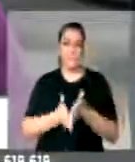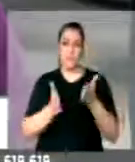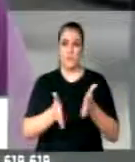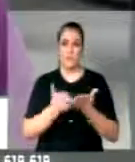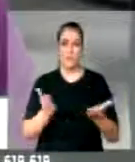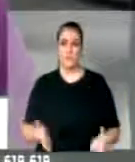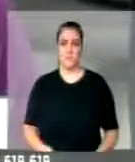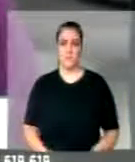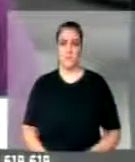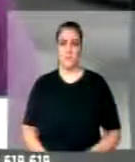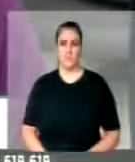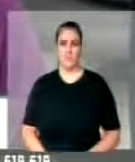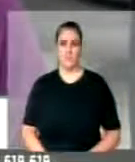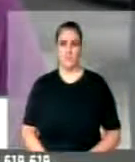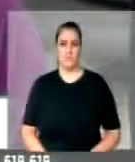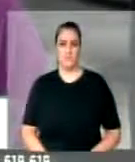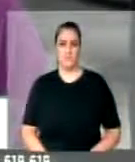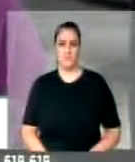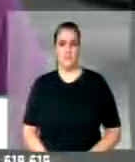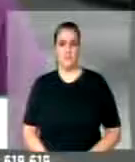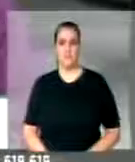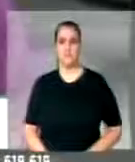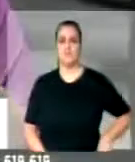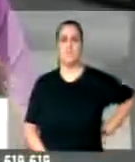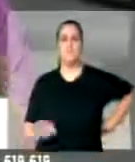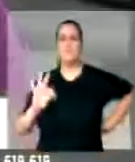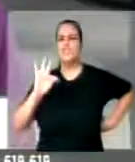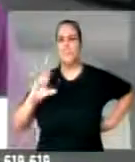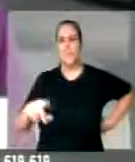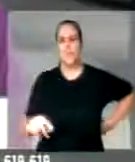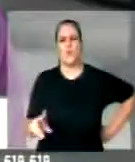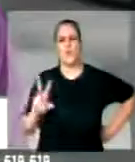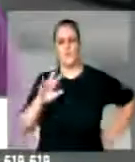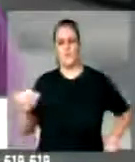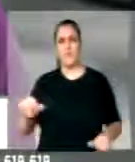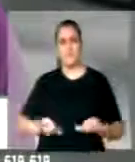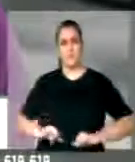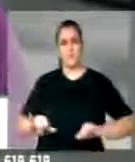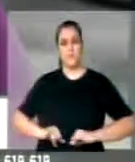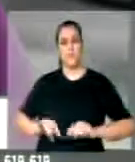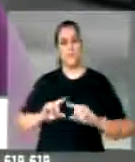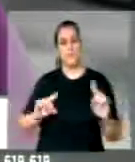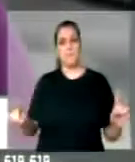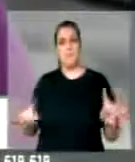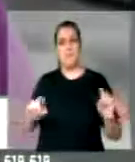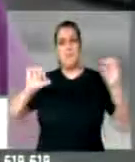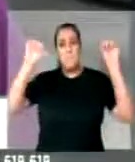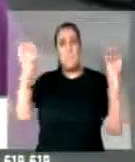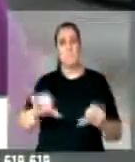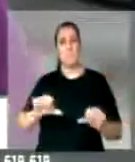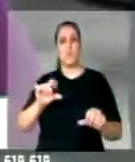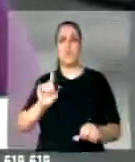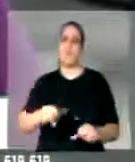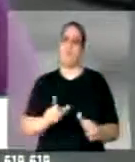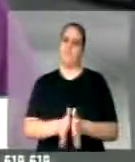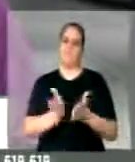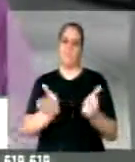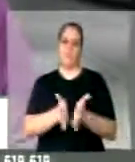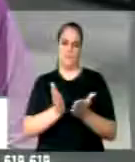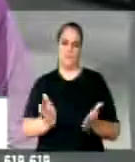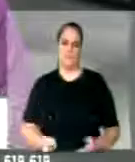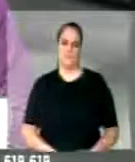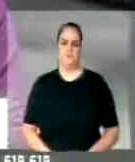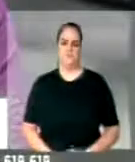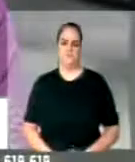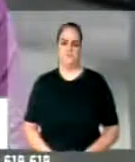país. Terá impacto, sim, forte sobre a classe média, mas centralmente terá uma exclusão da população pobre. E